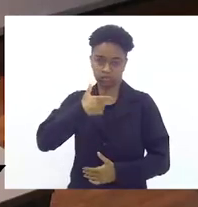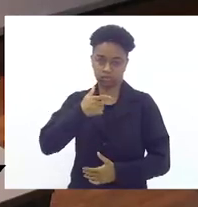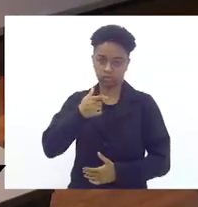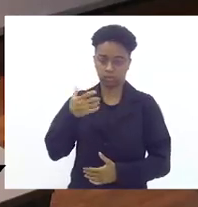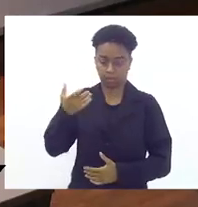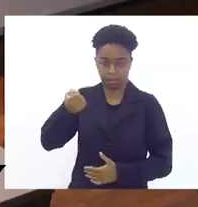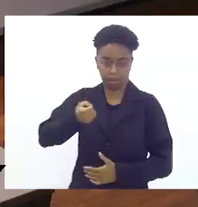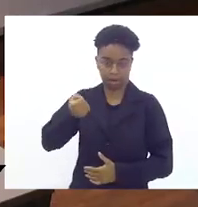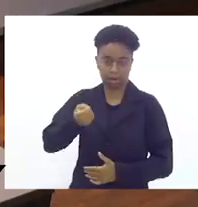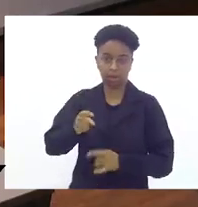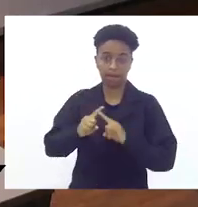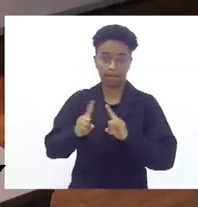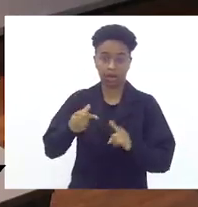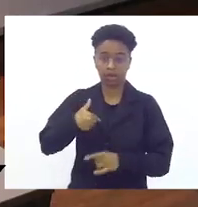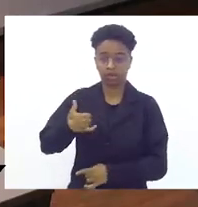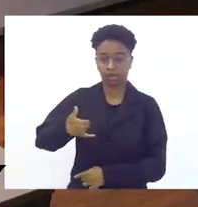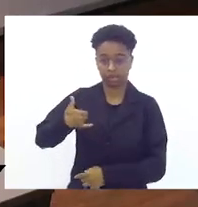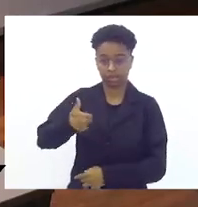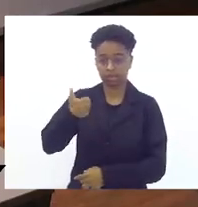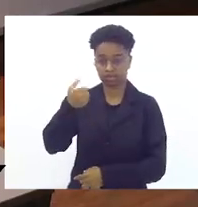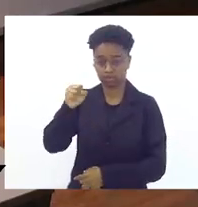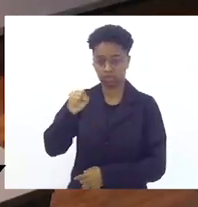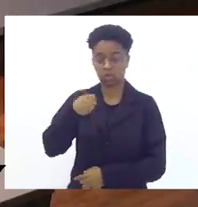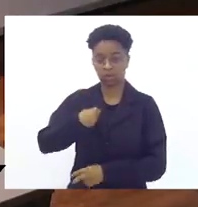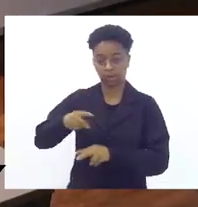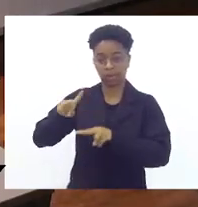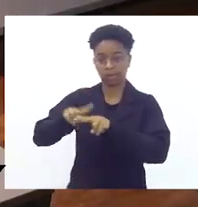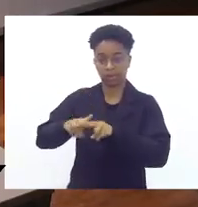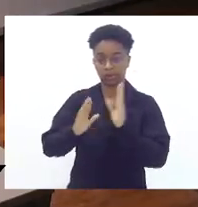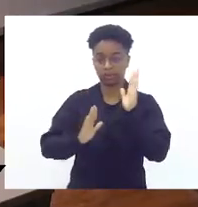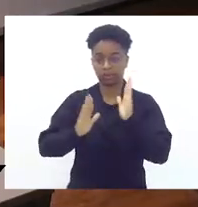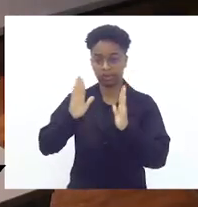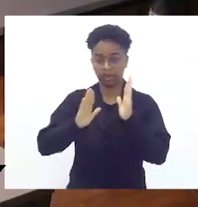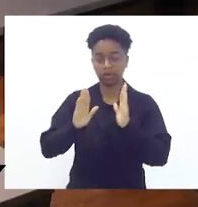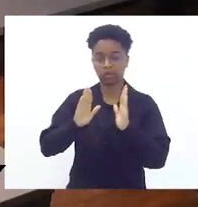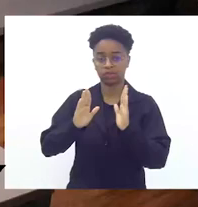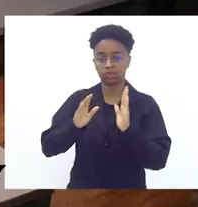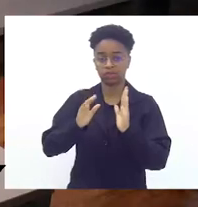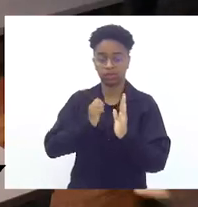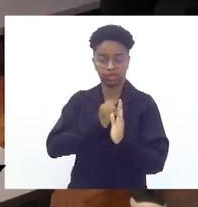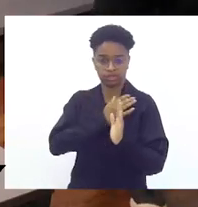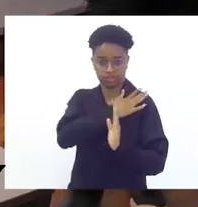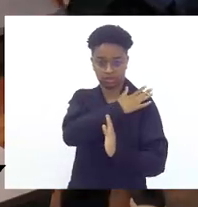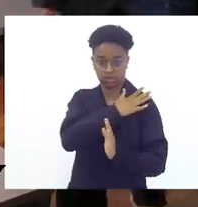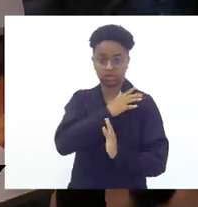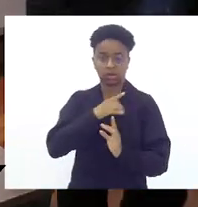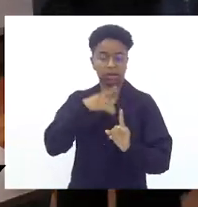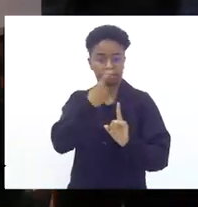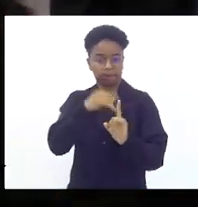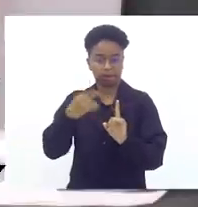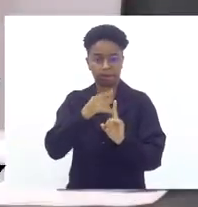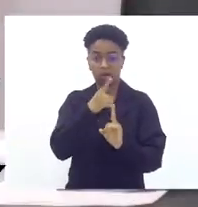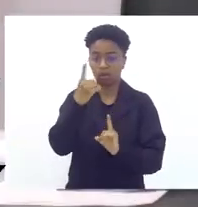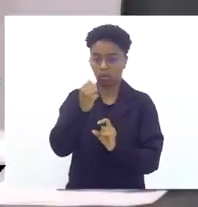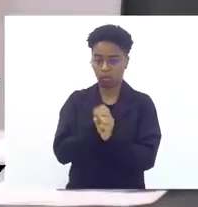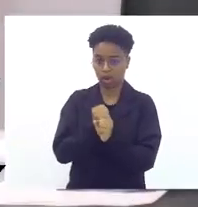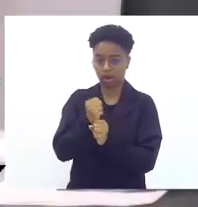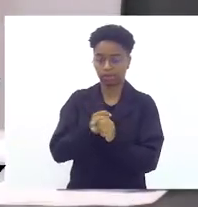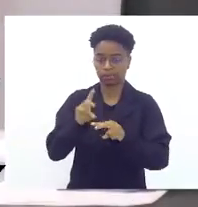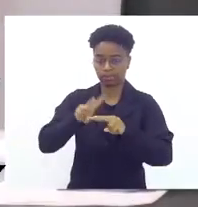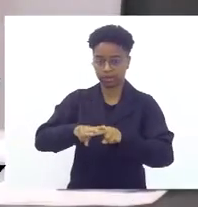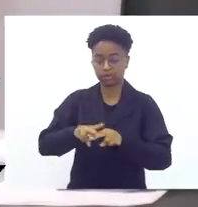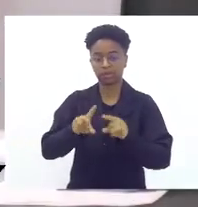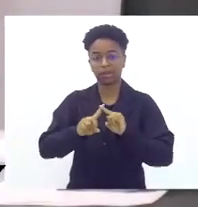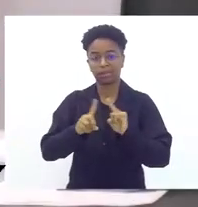eu com 18 anos fui preso pela ditadura militar torturado fiquei um ano preso então sei